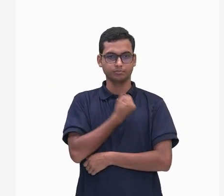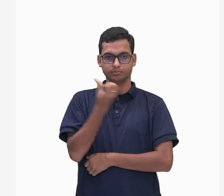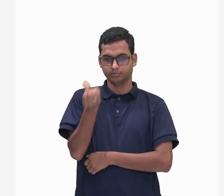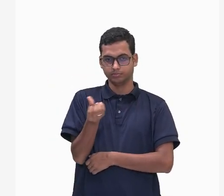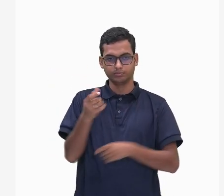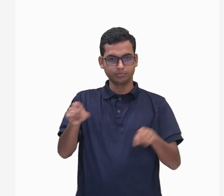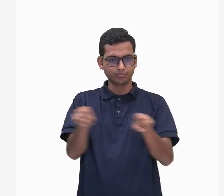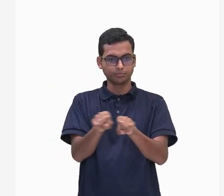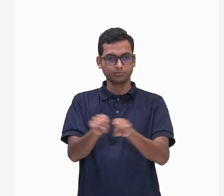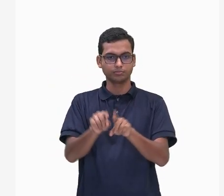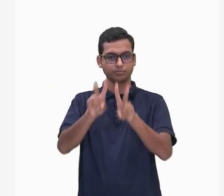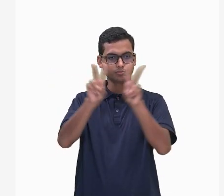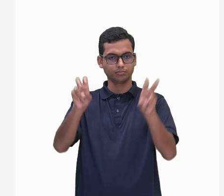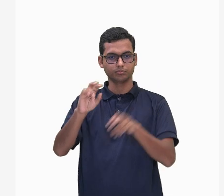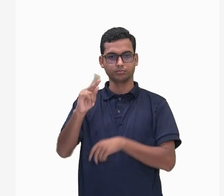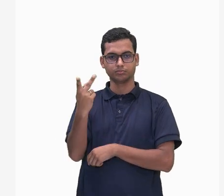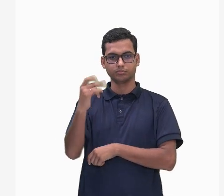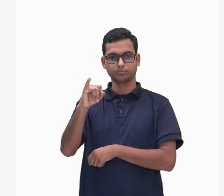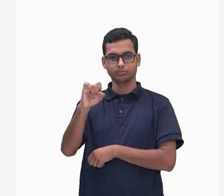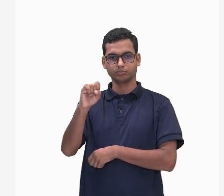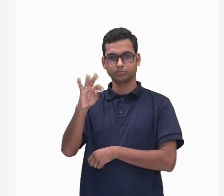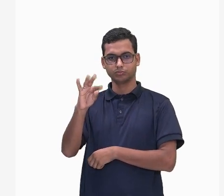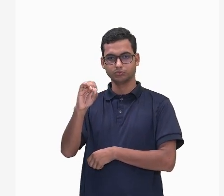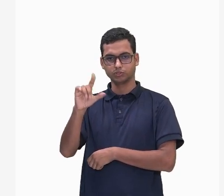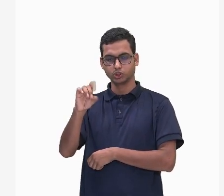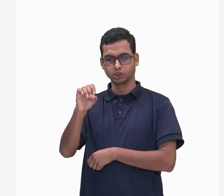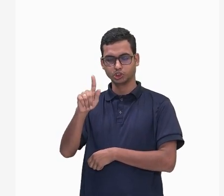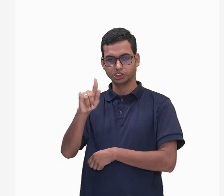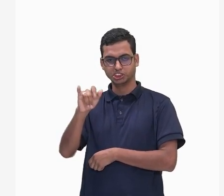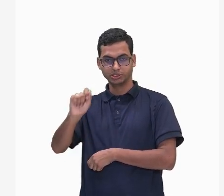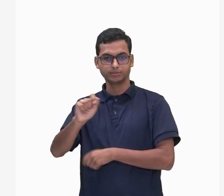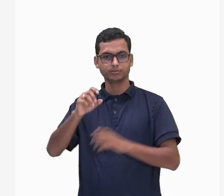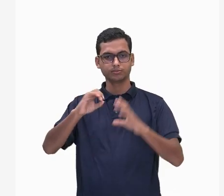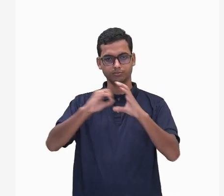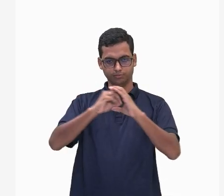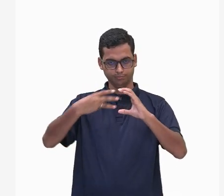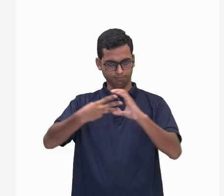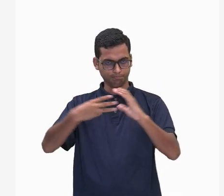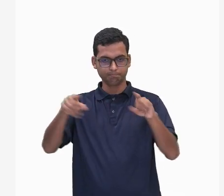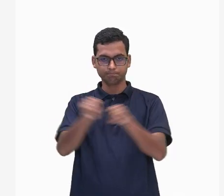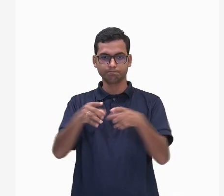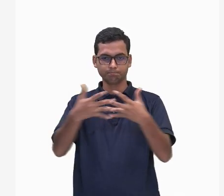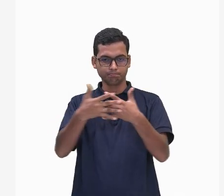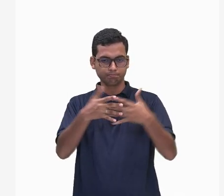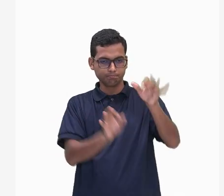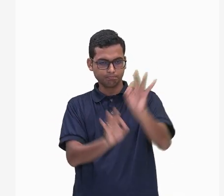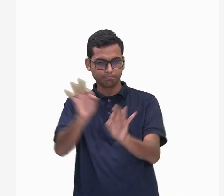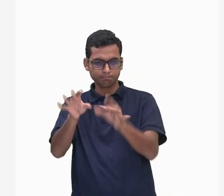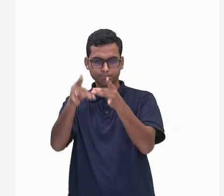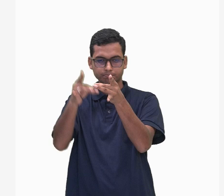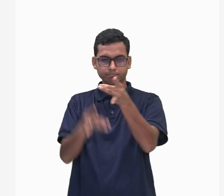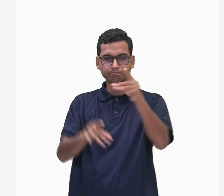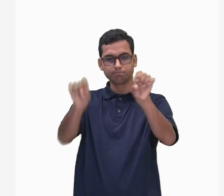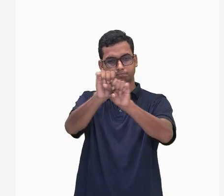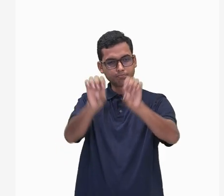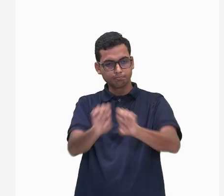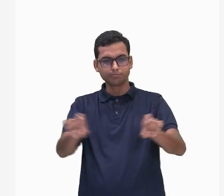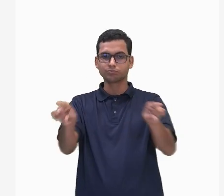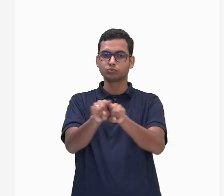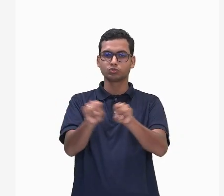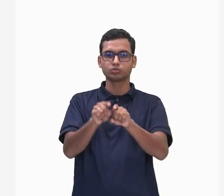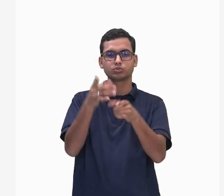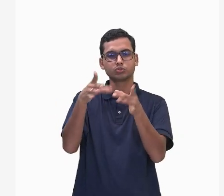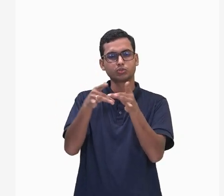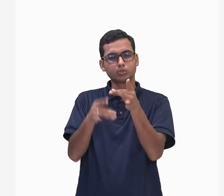6. O objeto de conhecimento é histologia, os tecidos e sua organização. E o detalhamento da aula